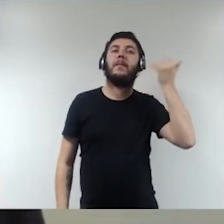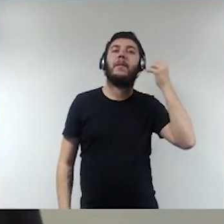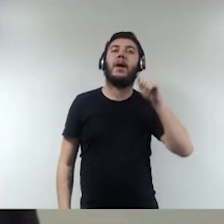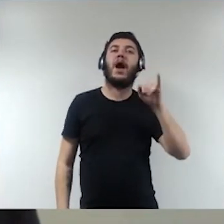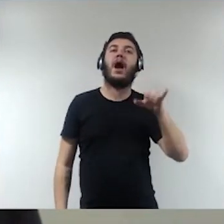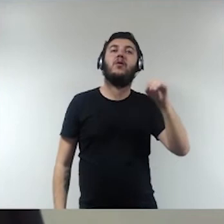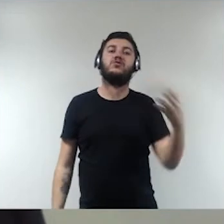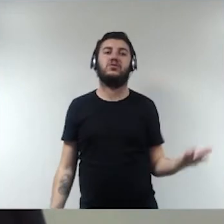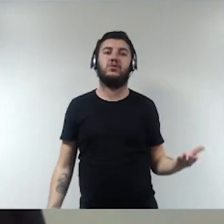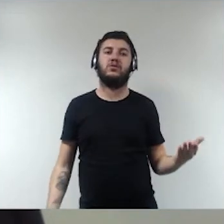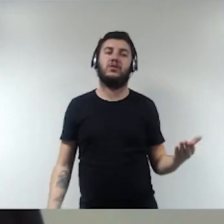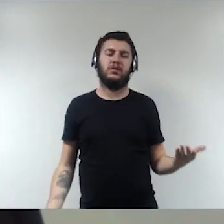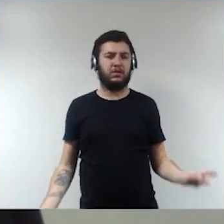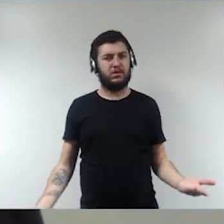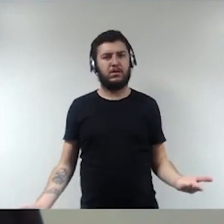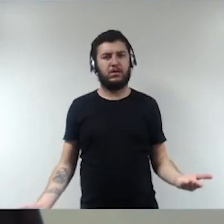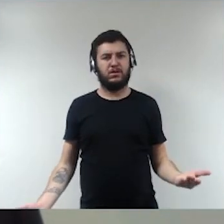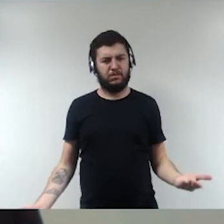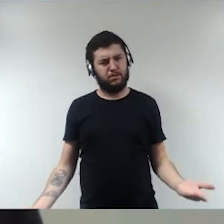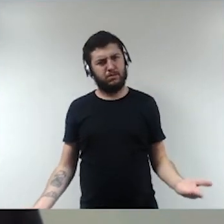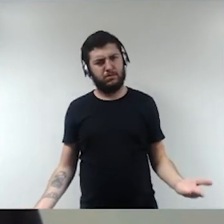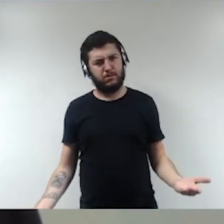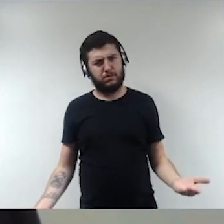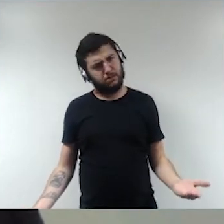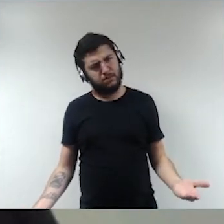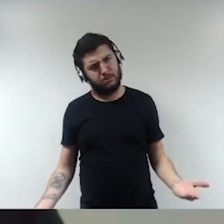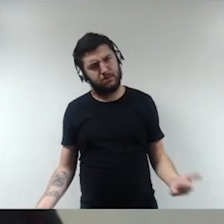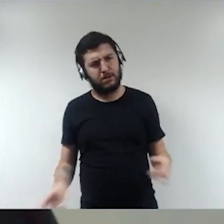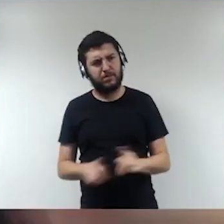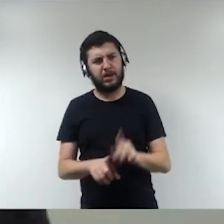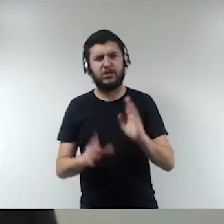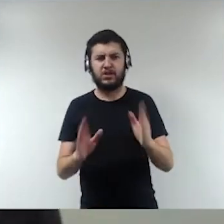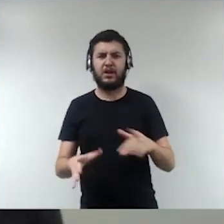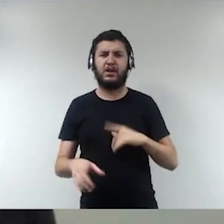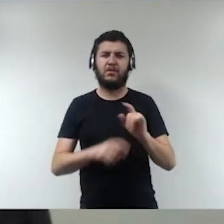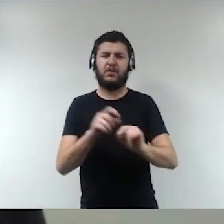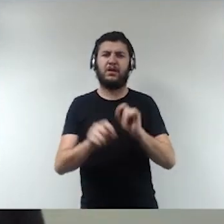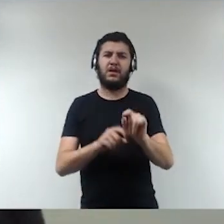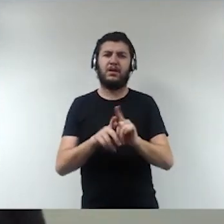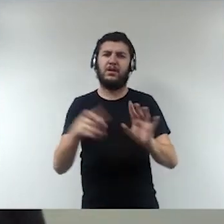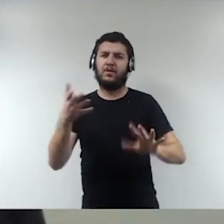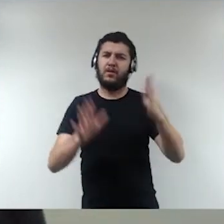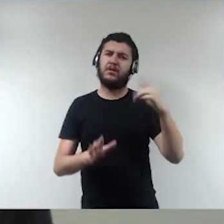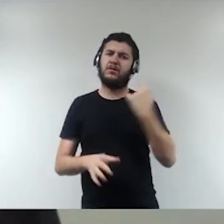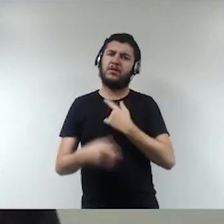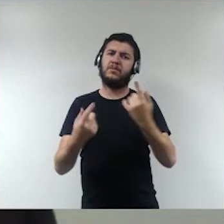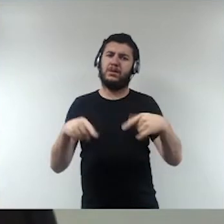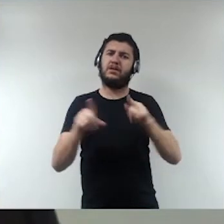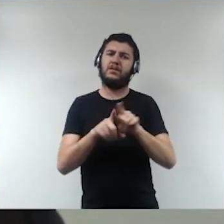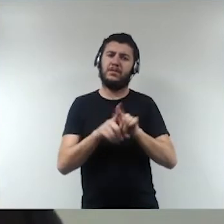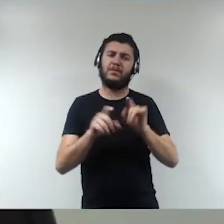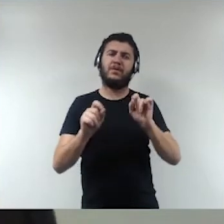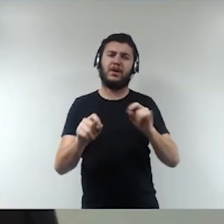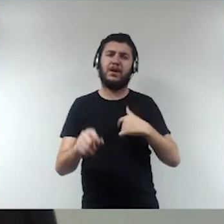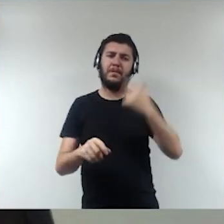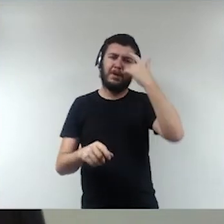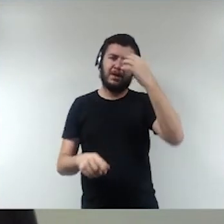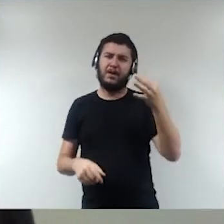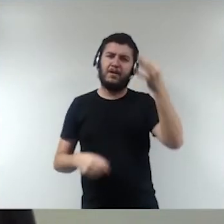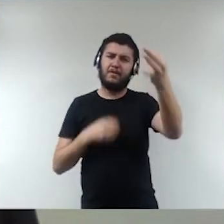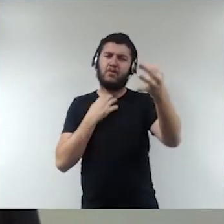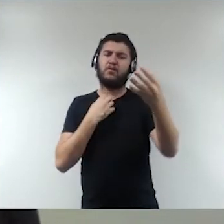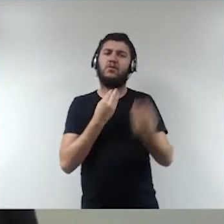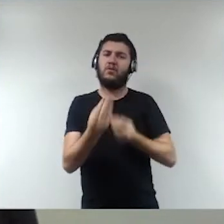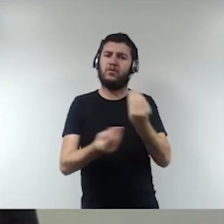que observar e também projetar isso para o futuro. Na realidade, o que mais me preocupa é essa projeção para o